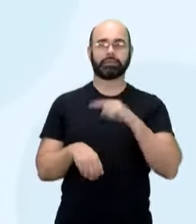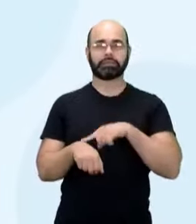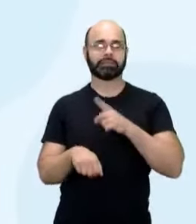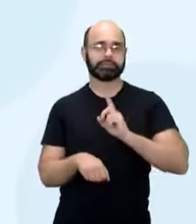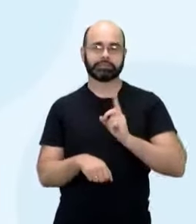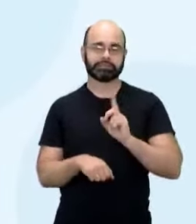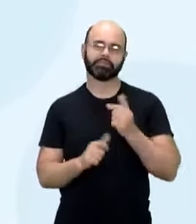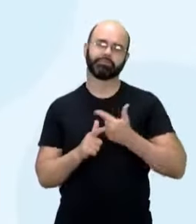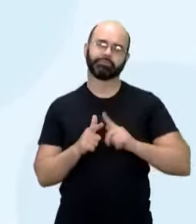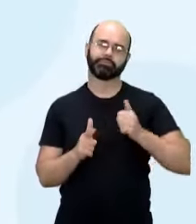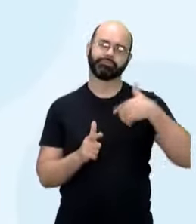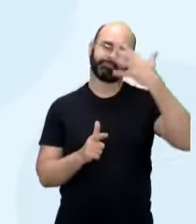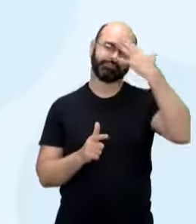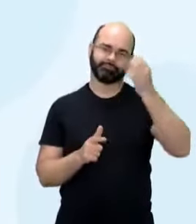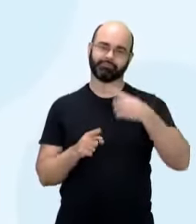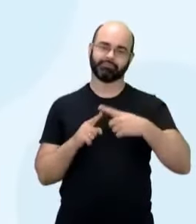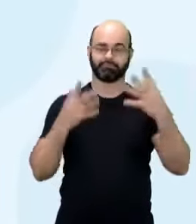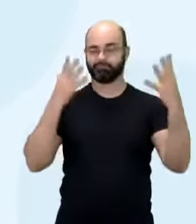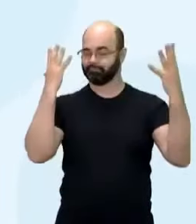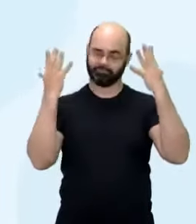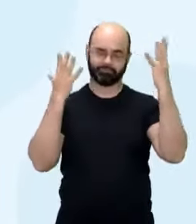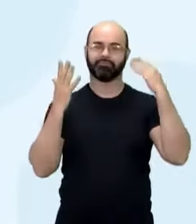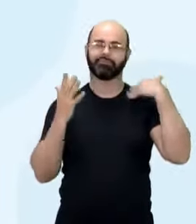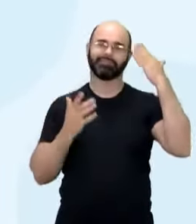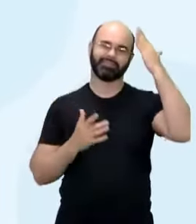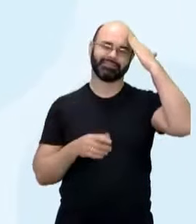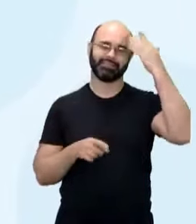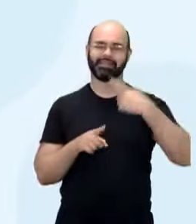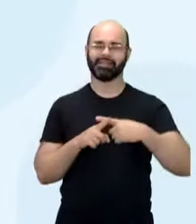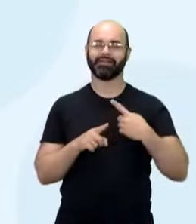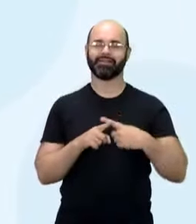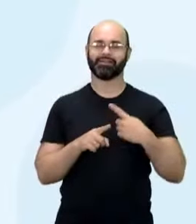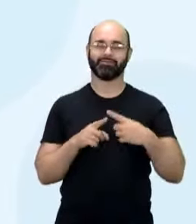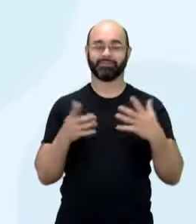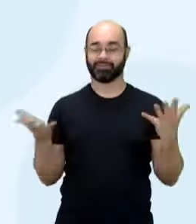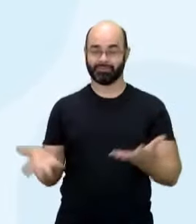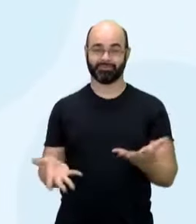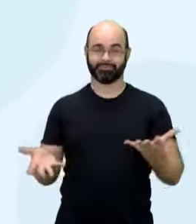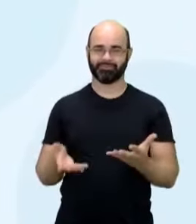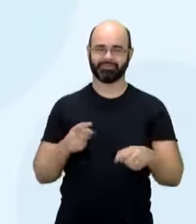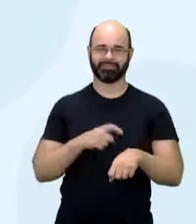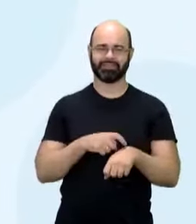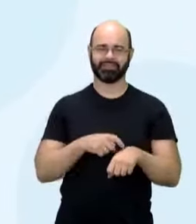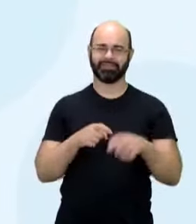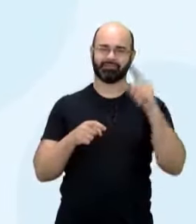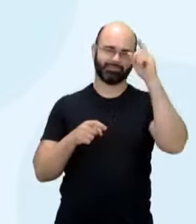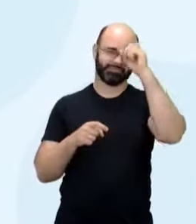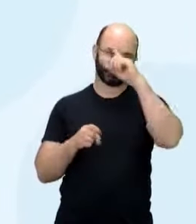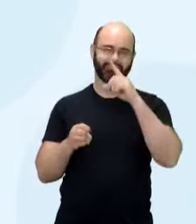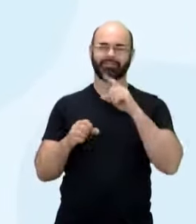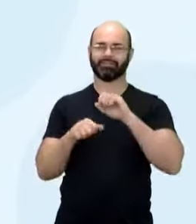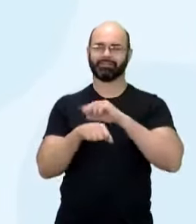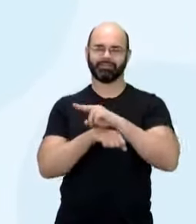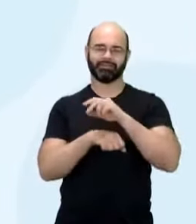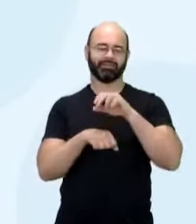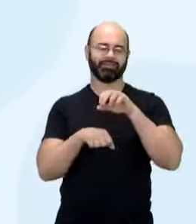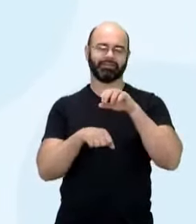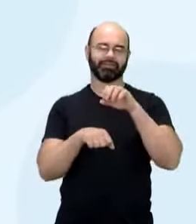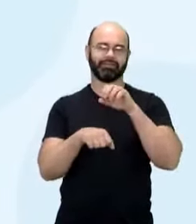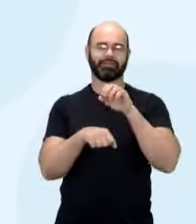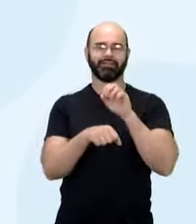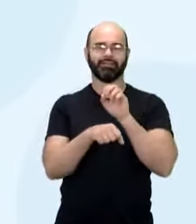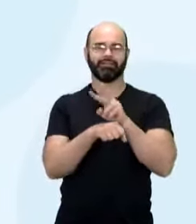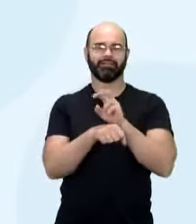ainda, a gente entende. Está tudo uma loucura, ainda mais nesse momento. Mas quando vocês conseguirem se planejar, coloquem aí na agenda de